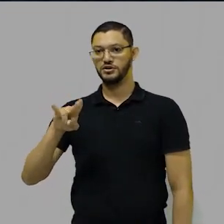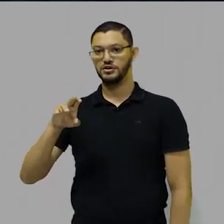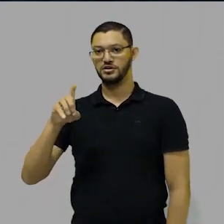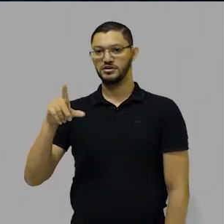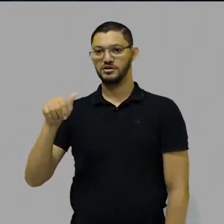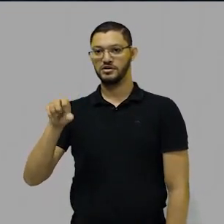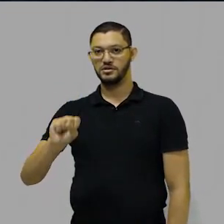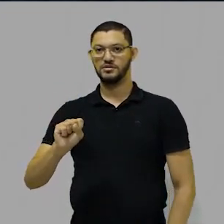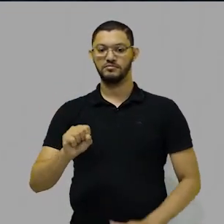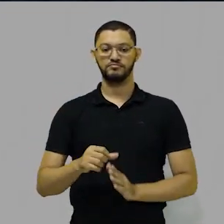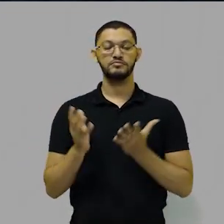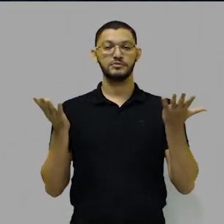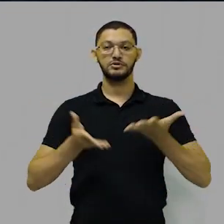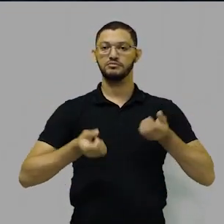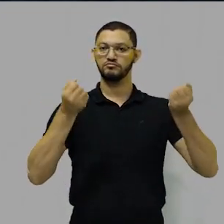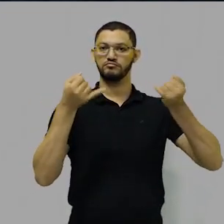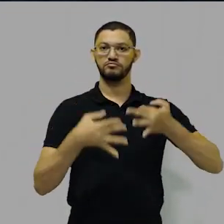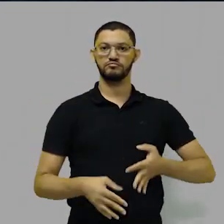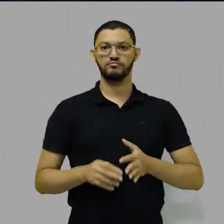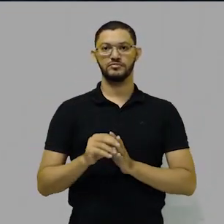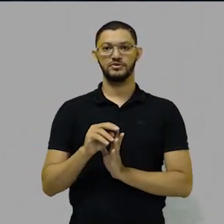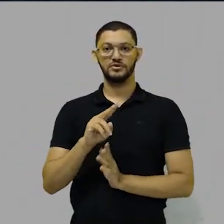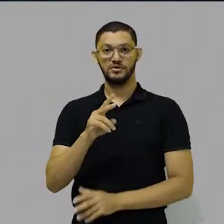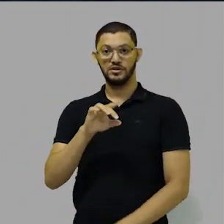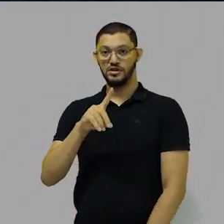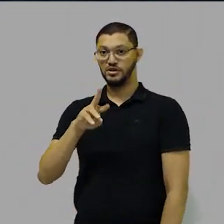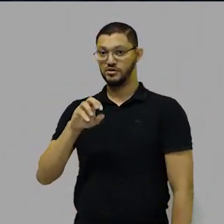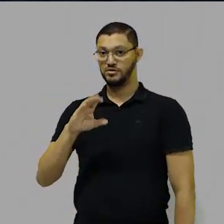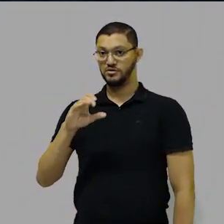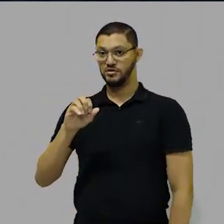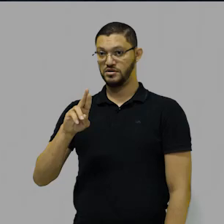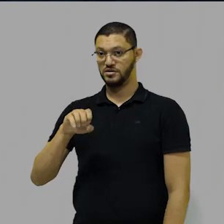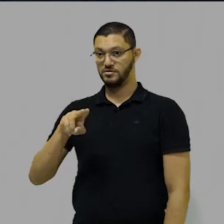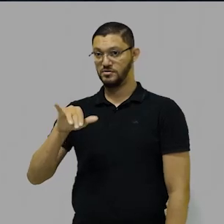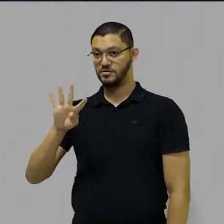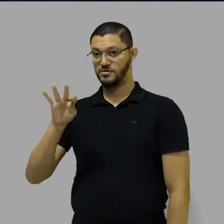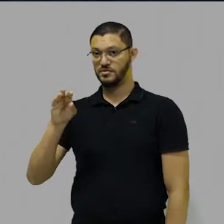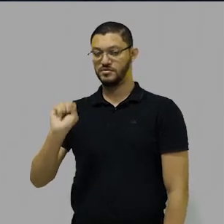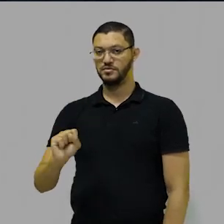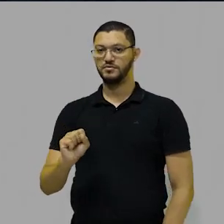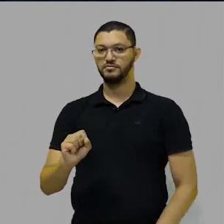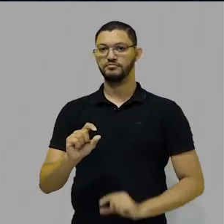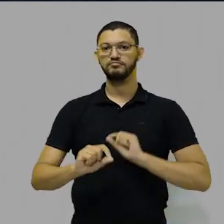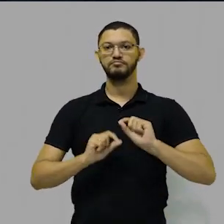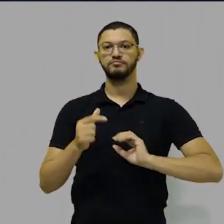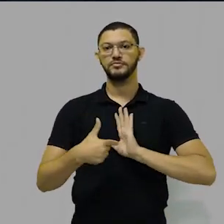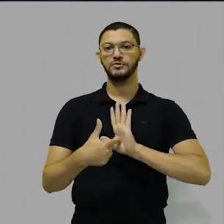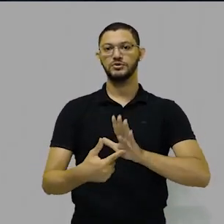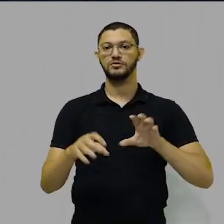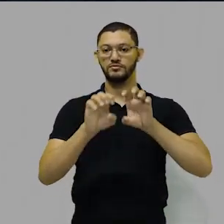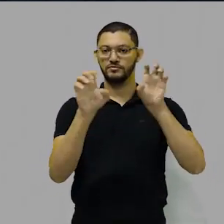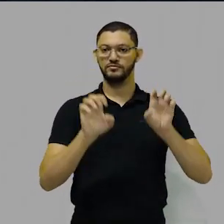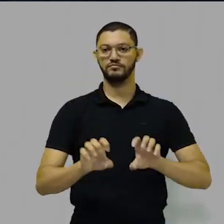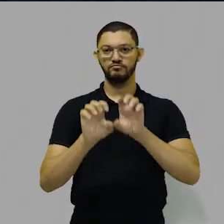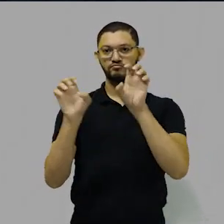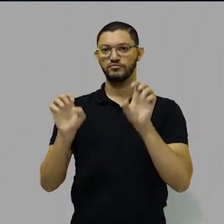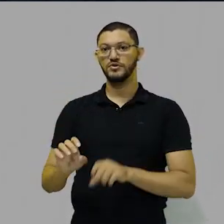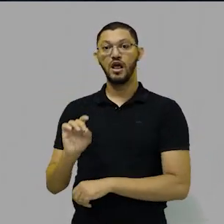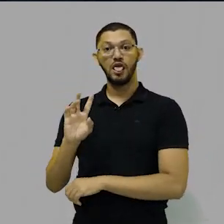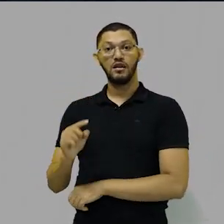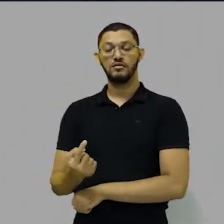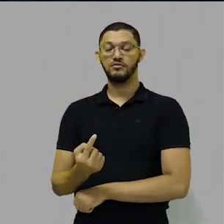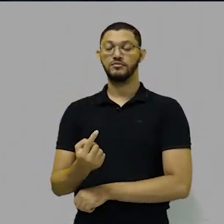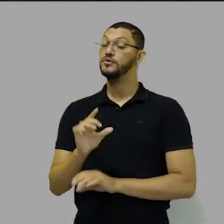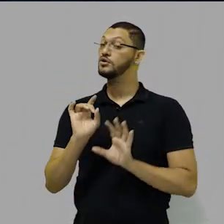turma. Já trabalhamos os hidrocarbonetos, que são os compostos orgânicos que apresentam na sua estrutura